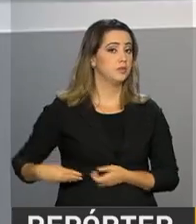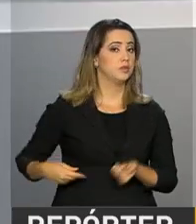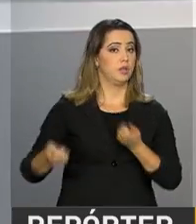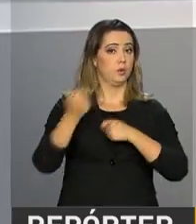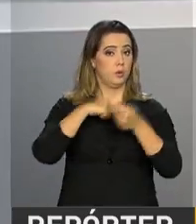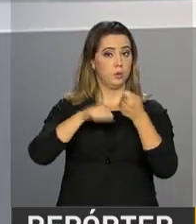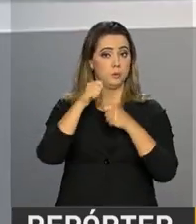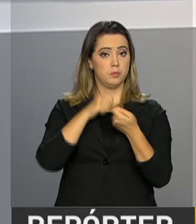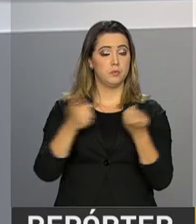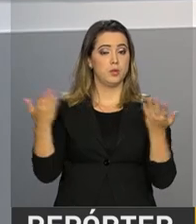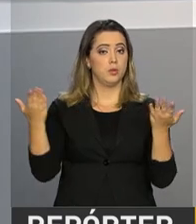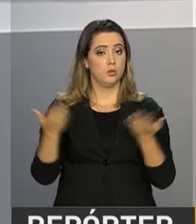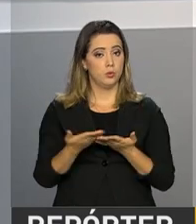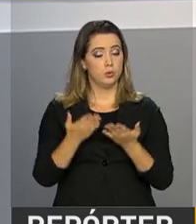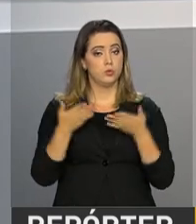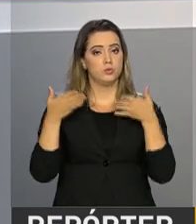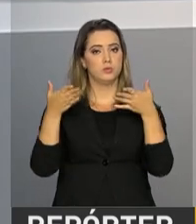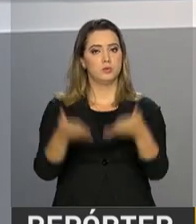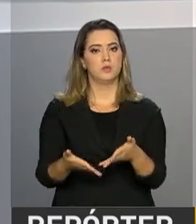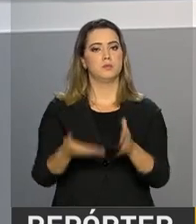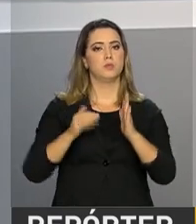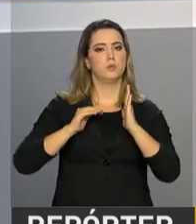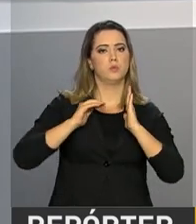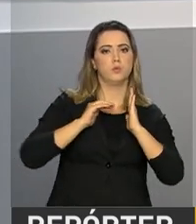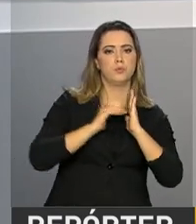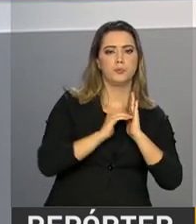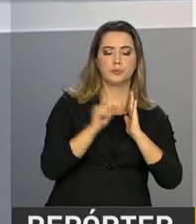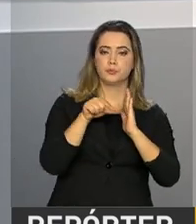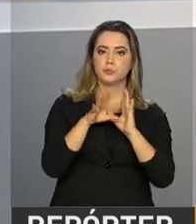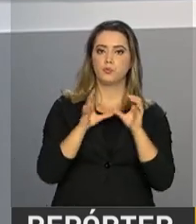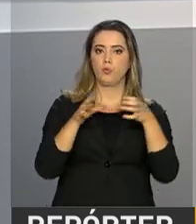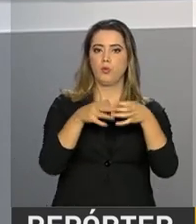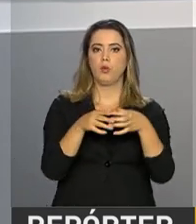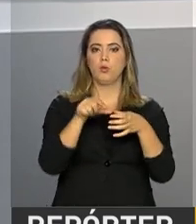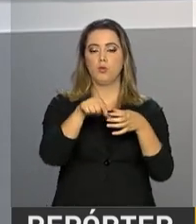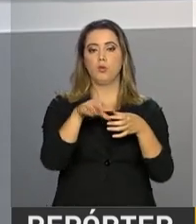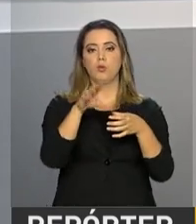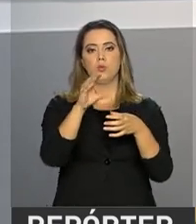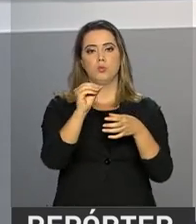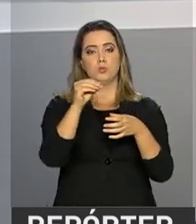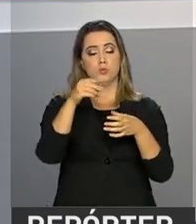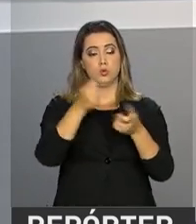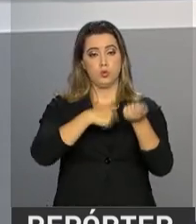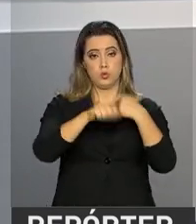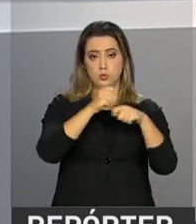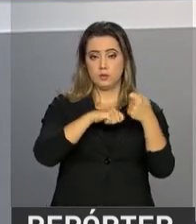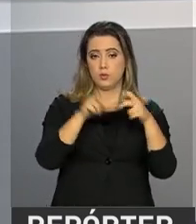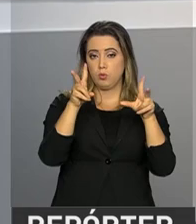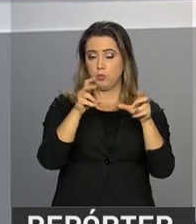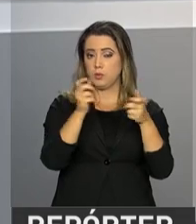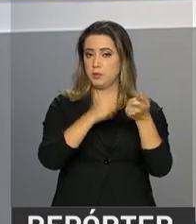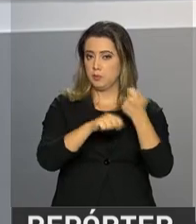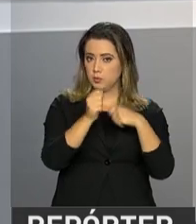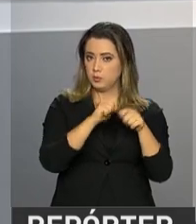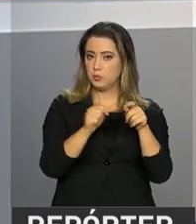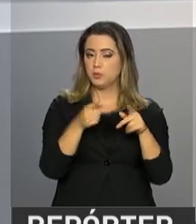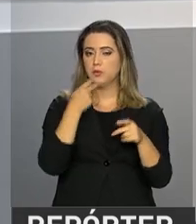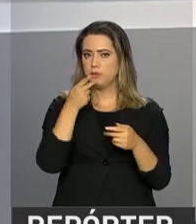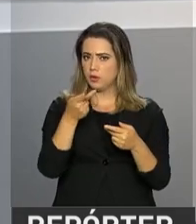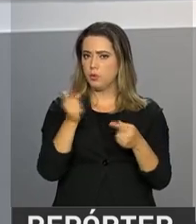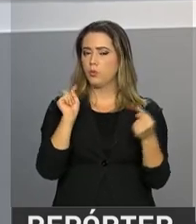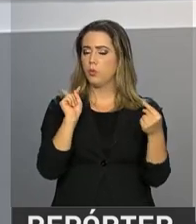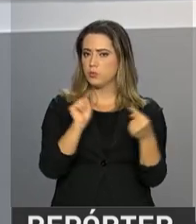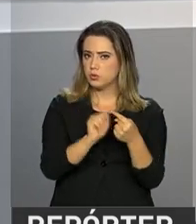participou hoje no senado federal de audiência na comissão de assuntos econômicos o ministro disse que a meta fiscal vai ser